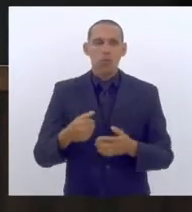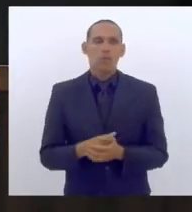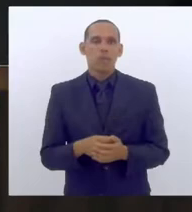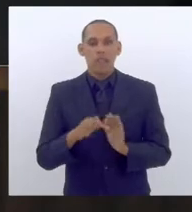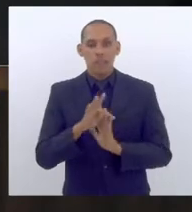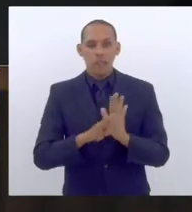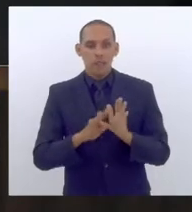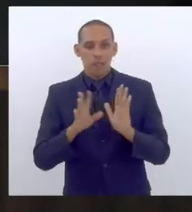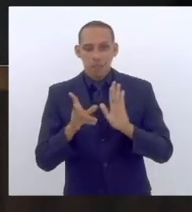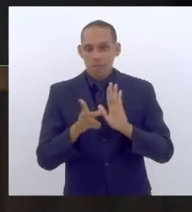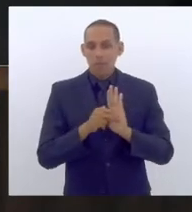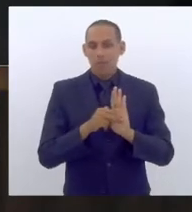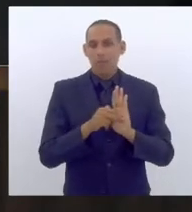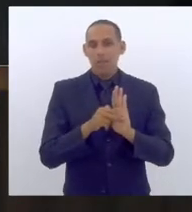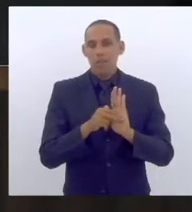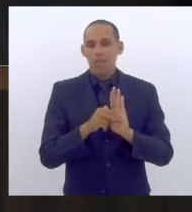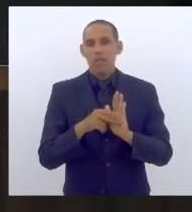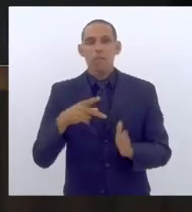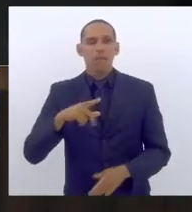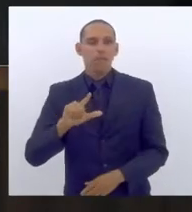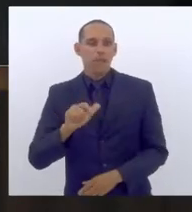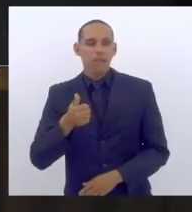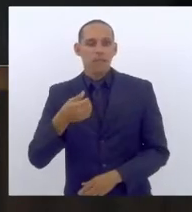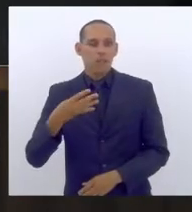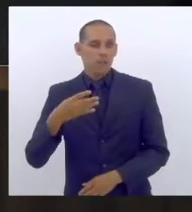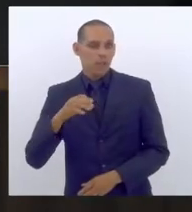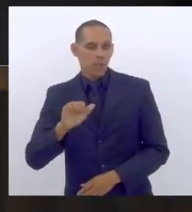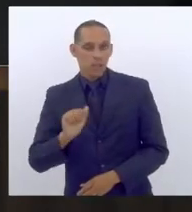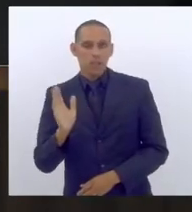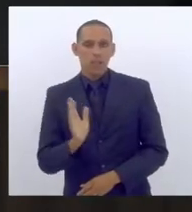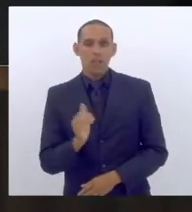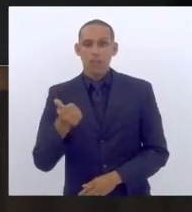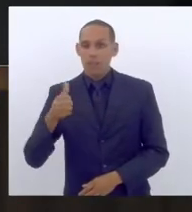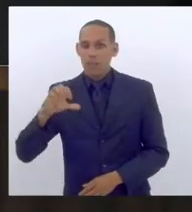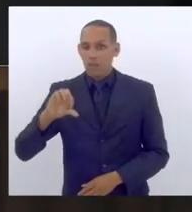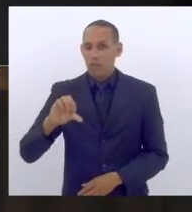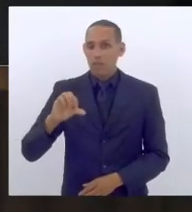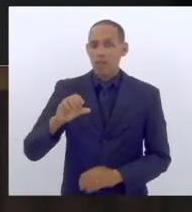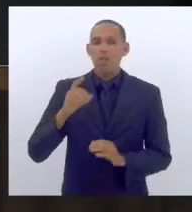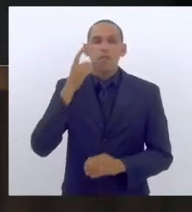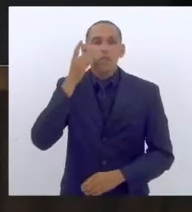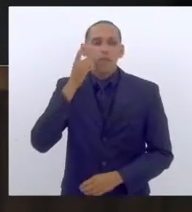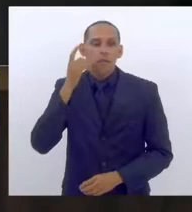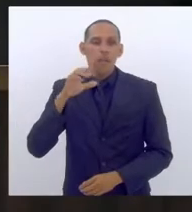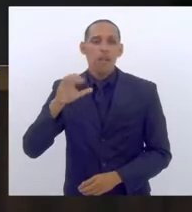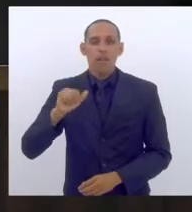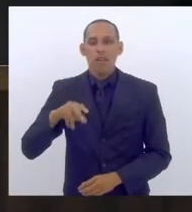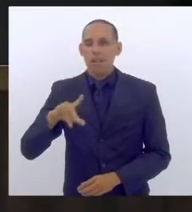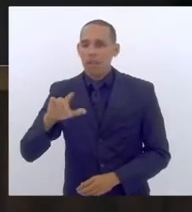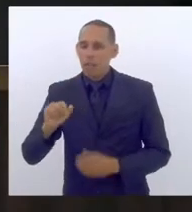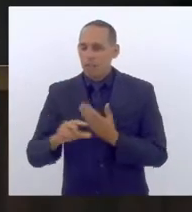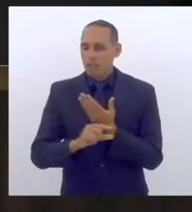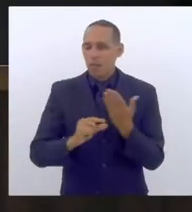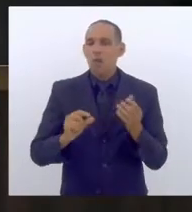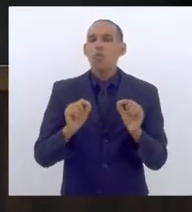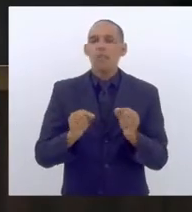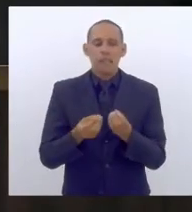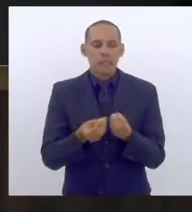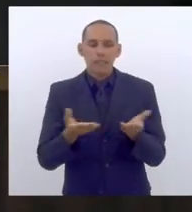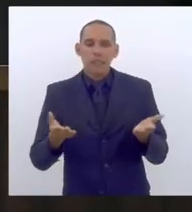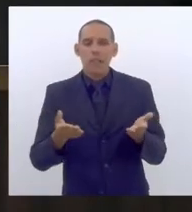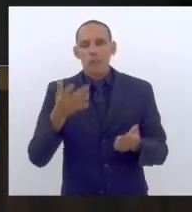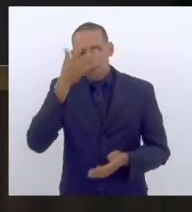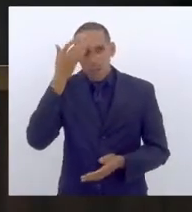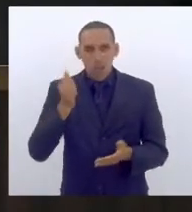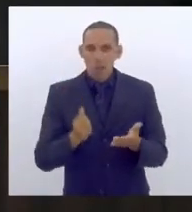assim emendado projeto de lei 14 a de 19 de autoria Deputado Márcio canela que assegura ao consumidor de serviço móvel de